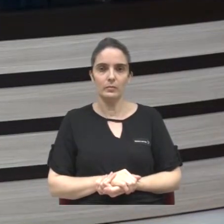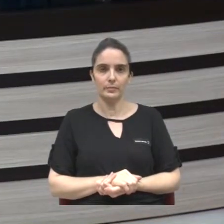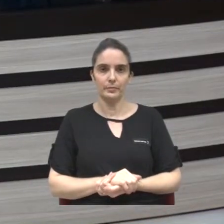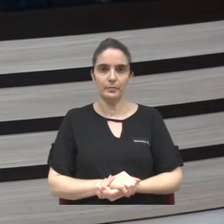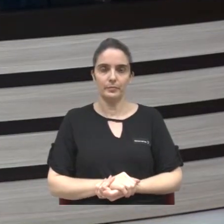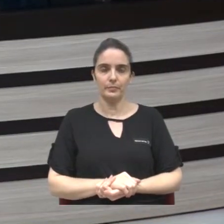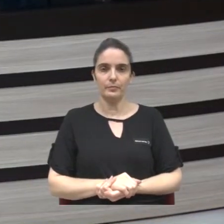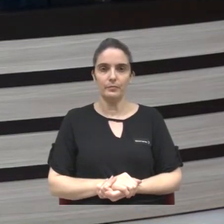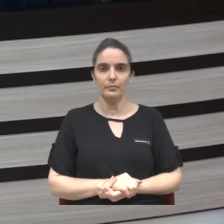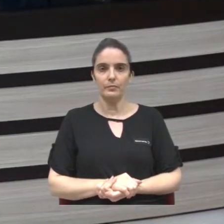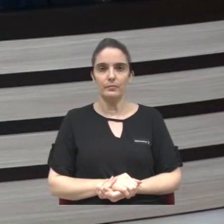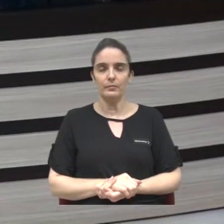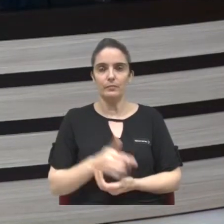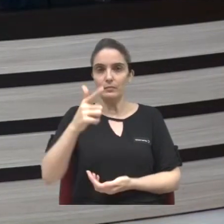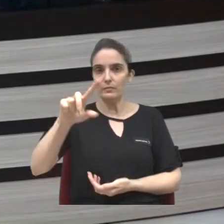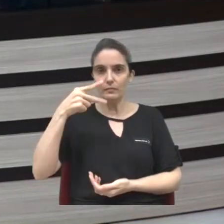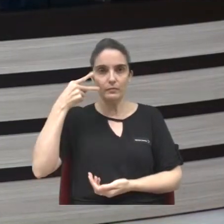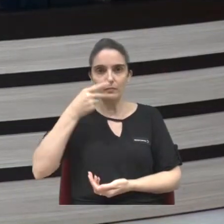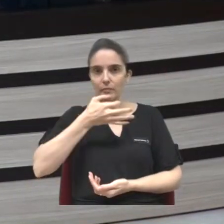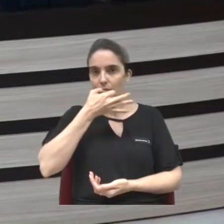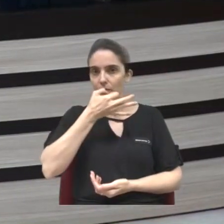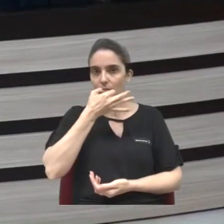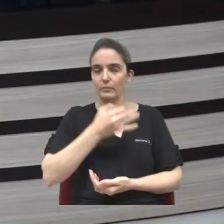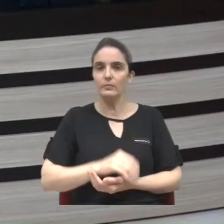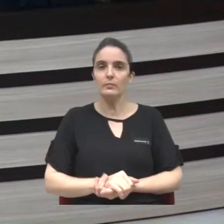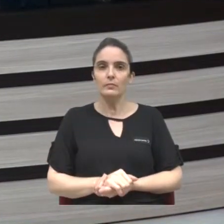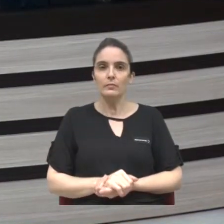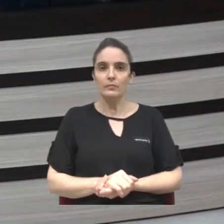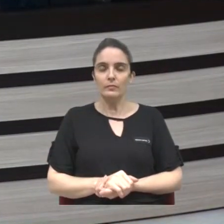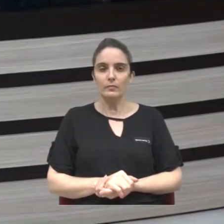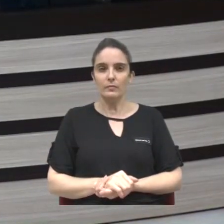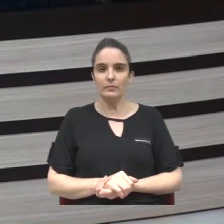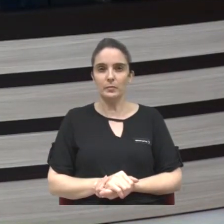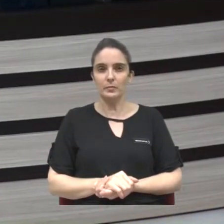Mais algum vereador deseja discutir? Eu gostaria. Desejo.